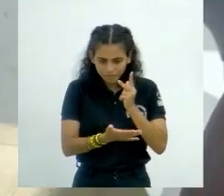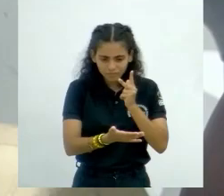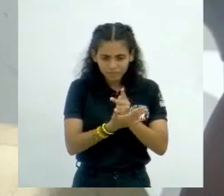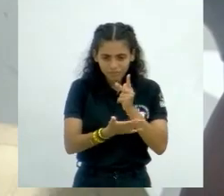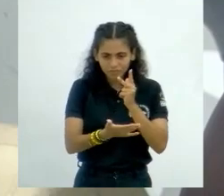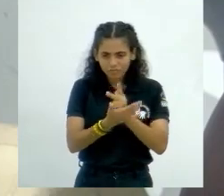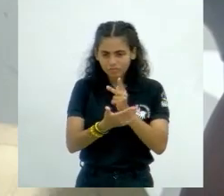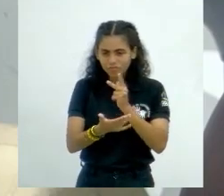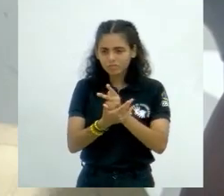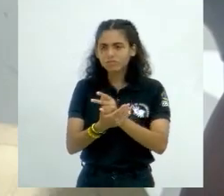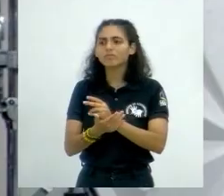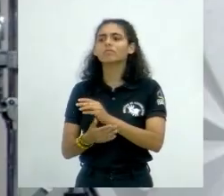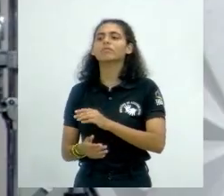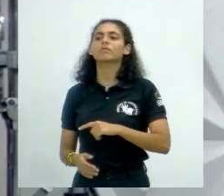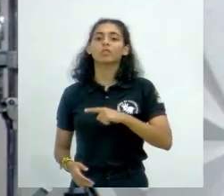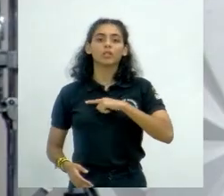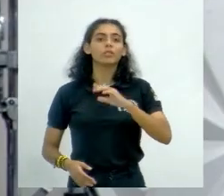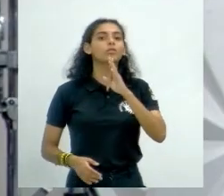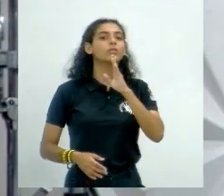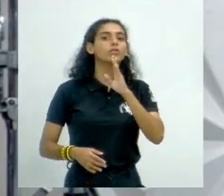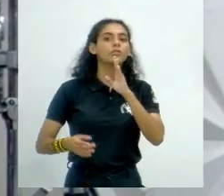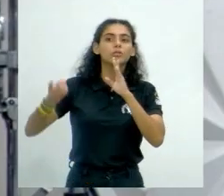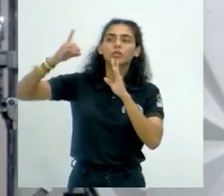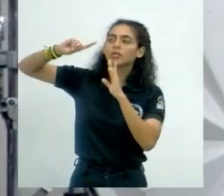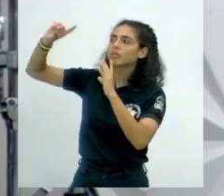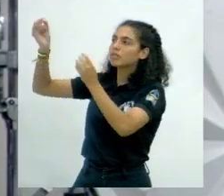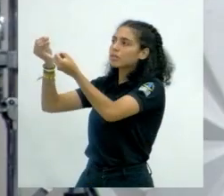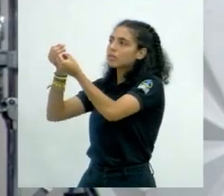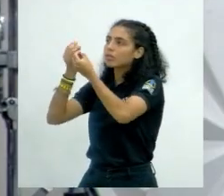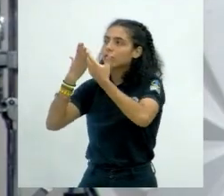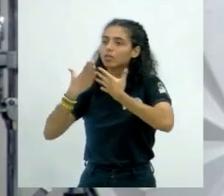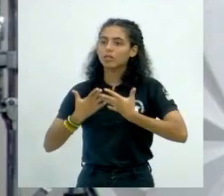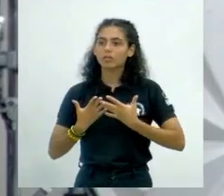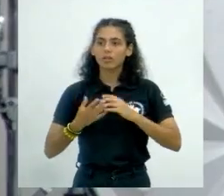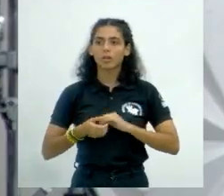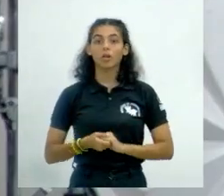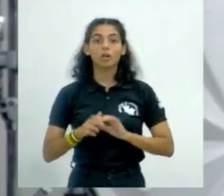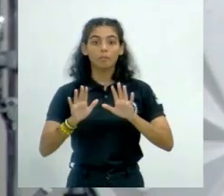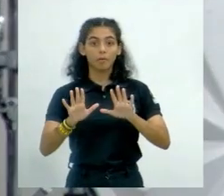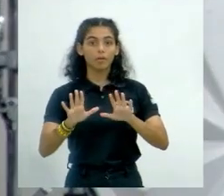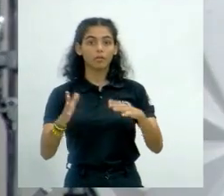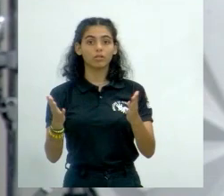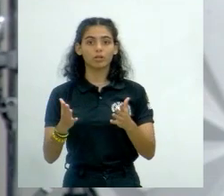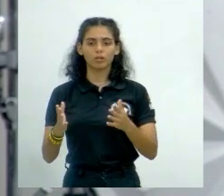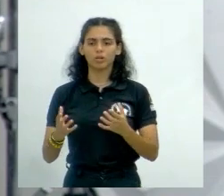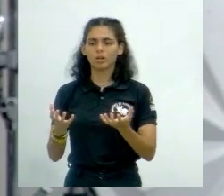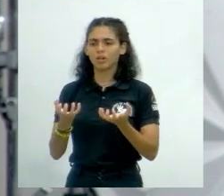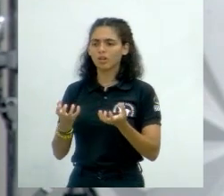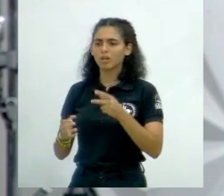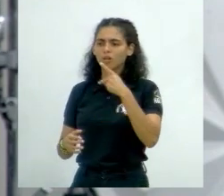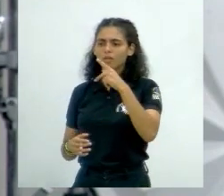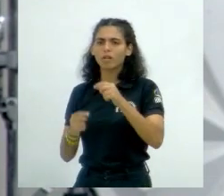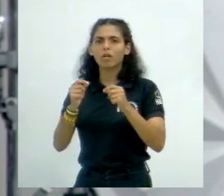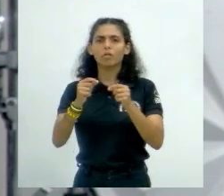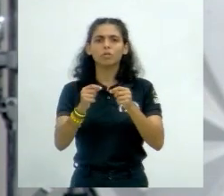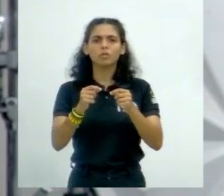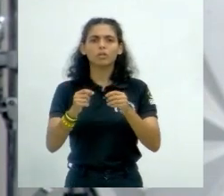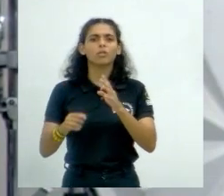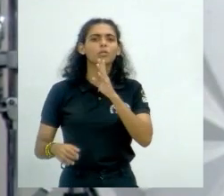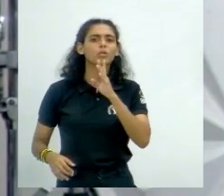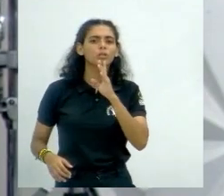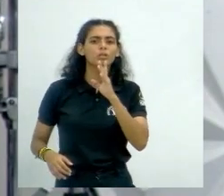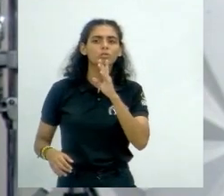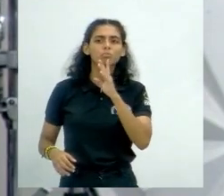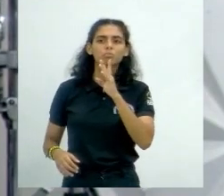buscar a sabedoria que vem de Deus. Mas em contraponto, eu trouxe aqui aquela sabedoria que vem do homem, que é justamente o que Salomão